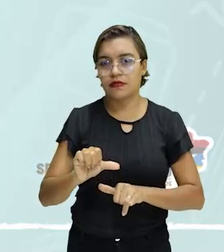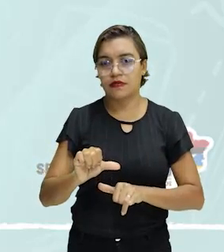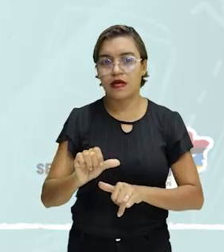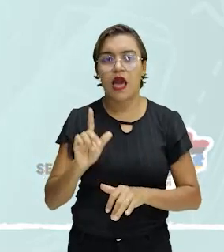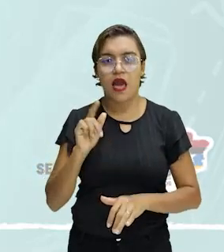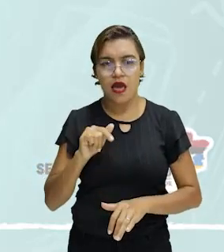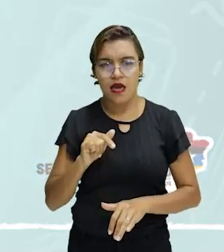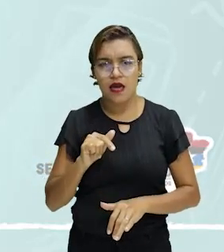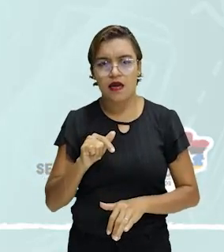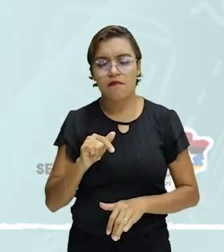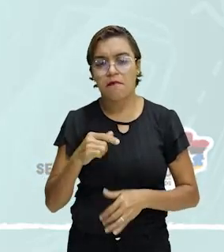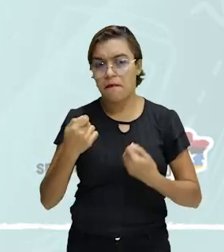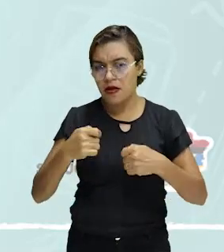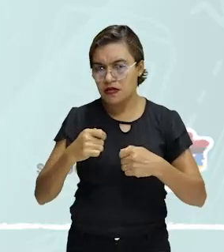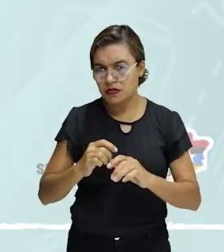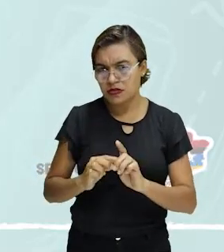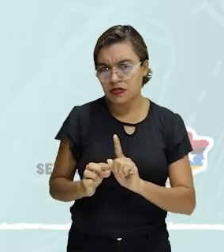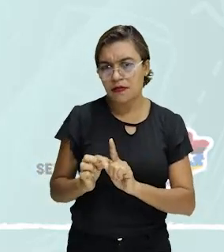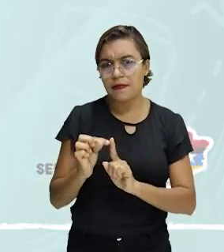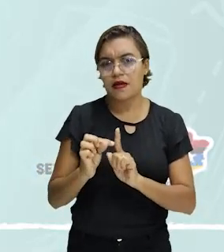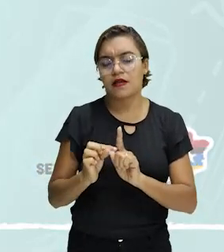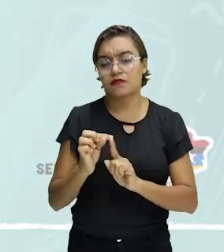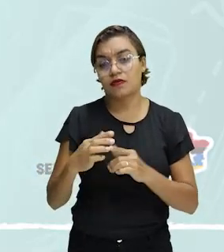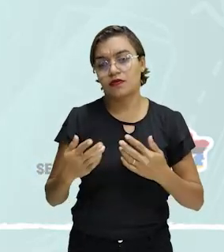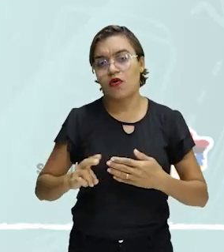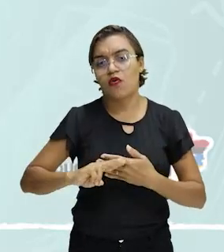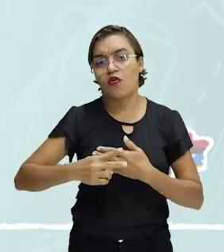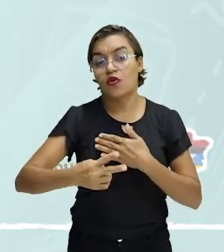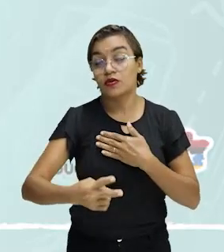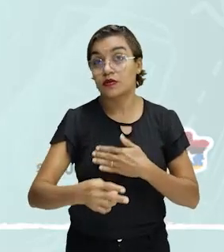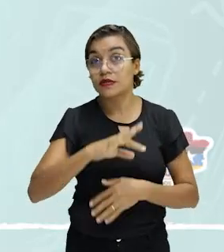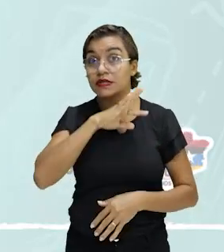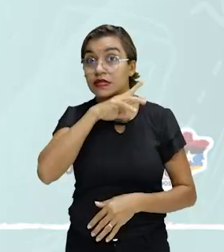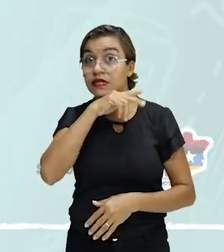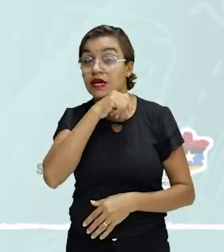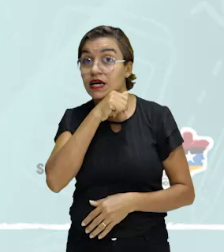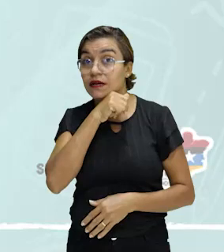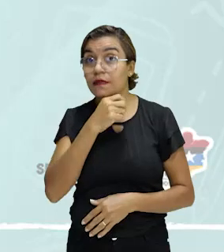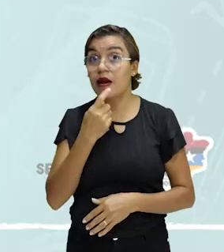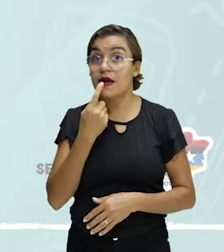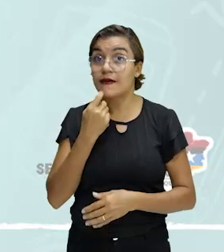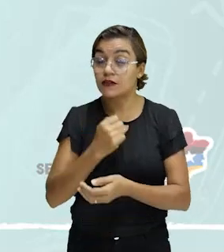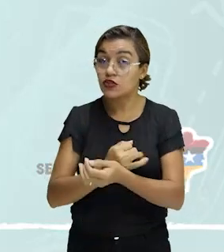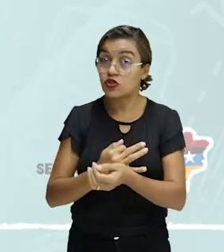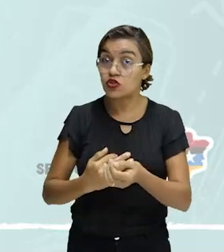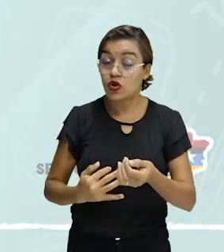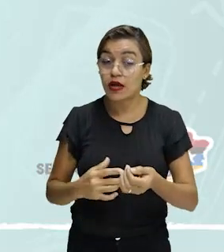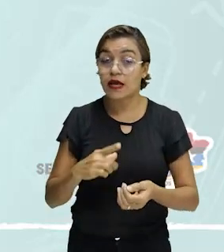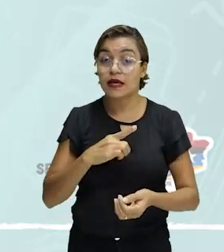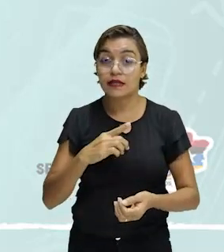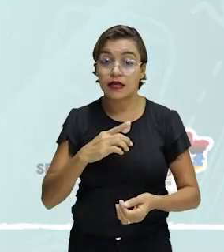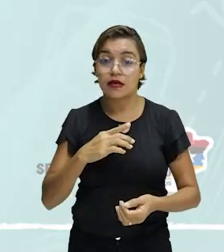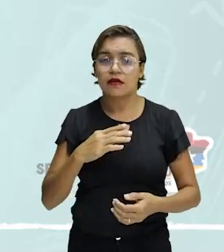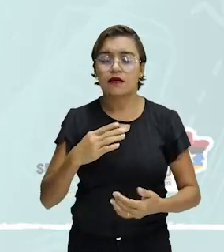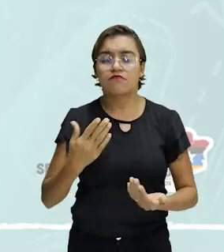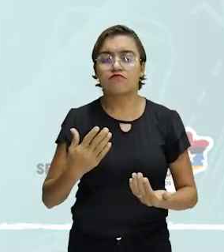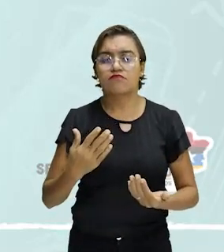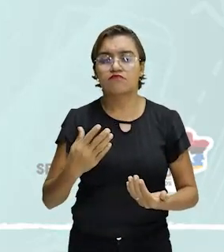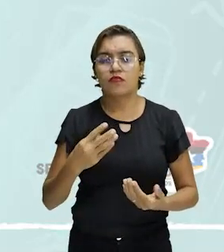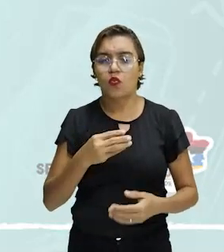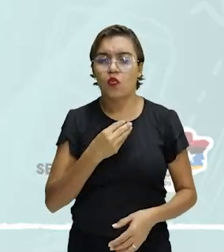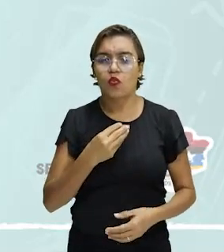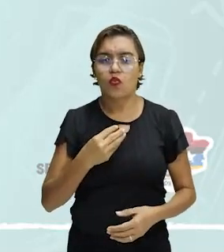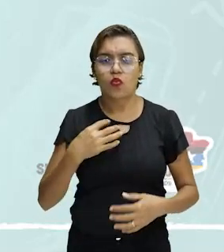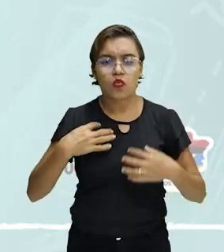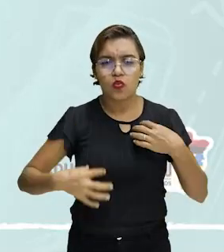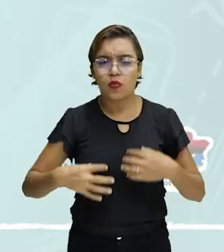do meio. Como consequência, os animais de sangue frio possuem metabolismo retardado, fazendo